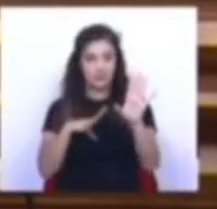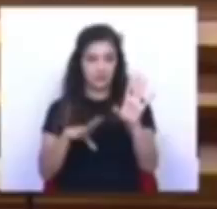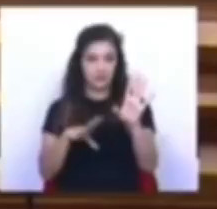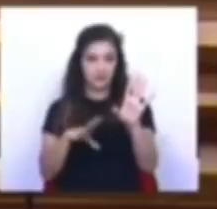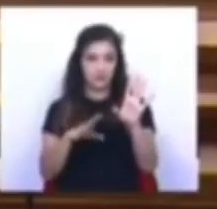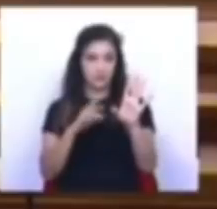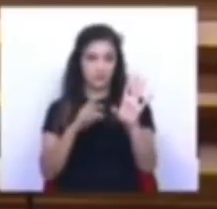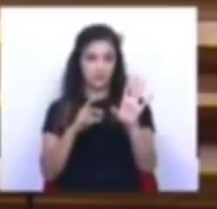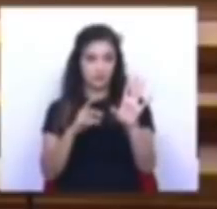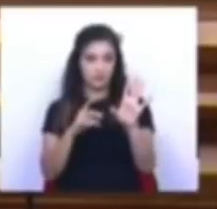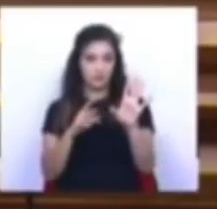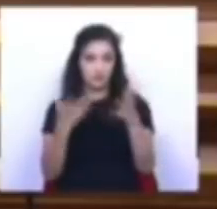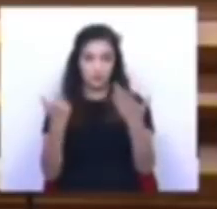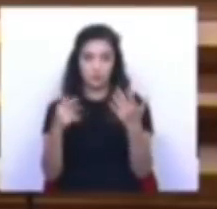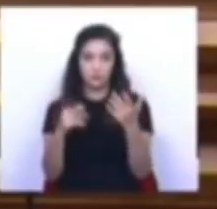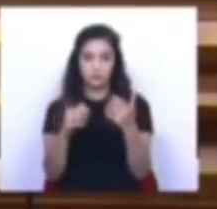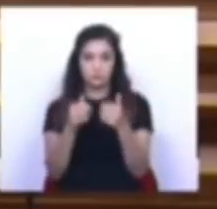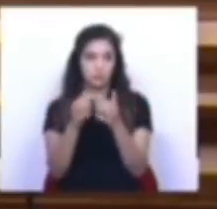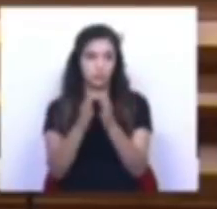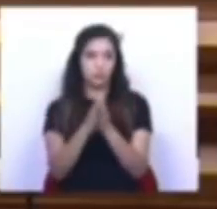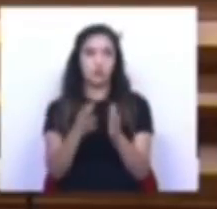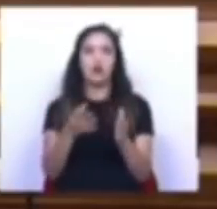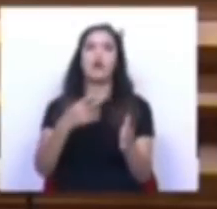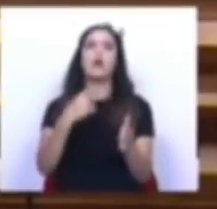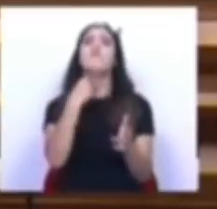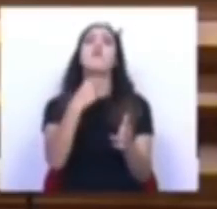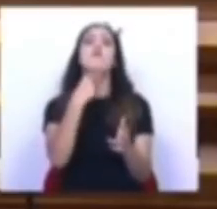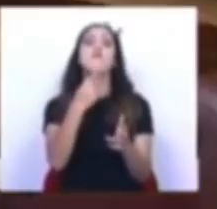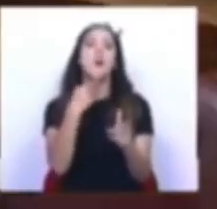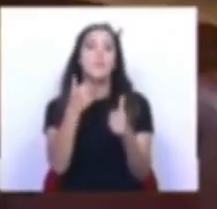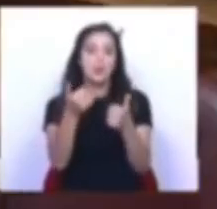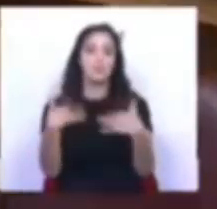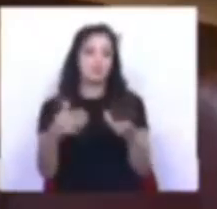senhores, os decibéis estão ótimos, mas a razão continua do lado de cá.